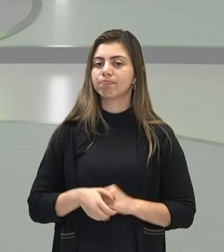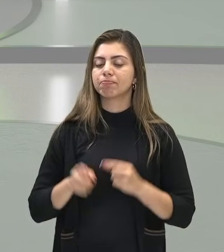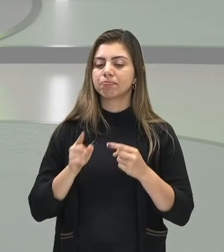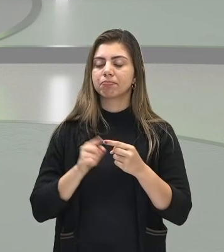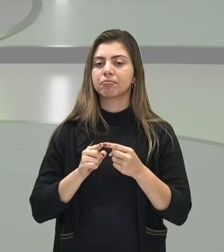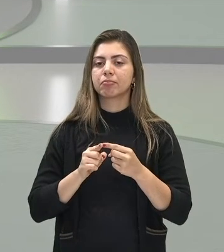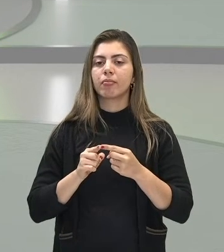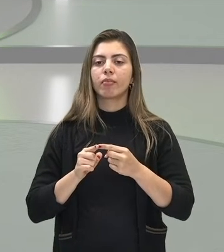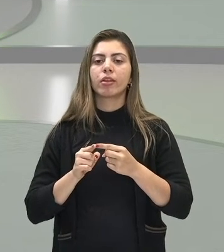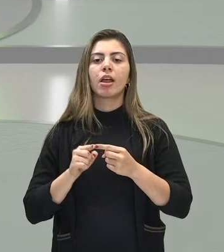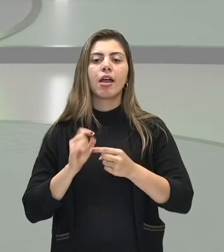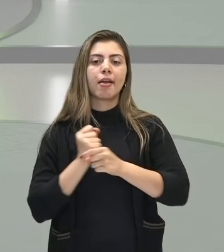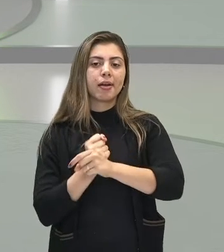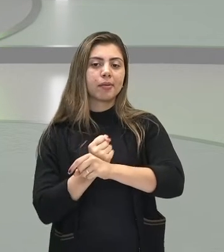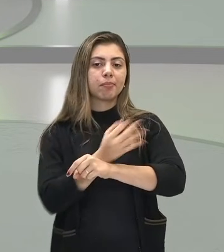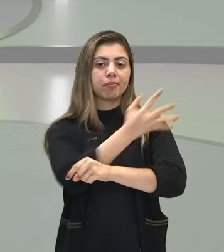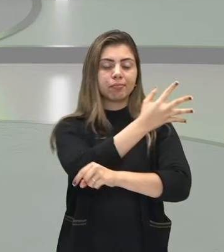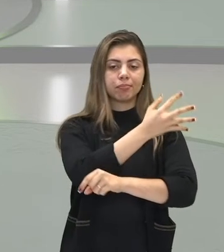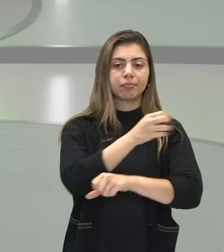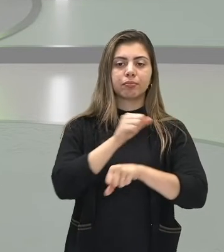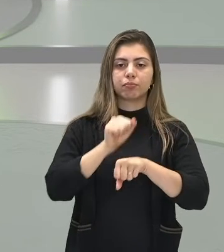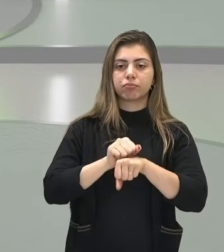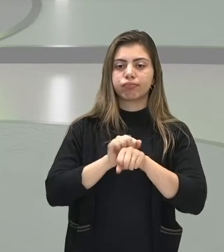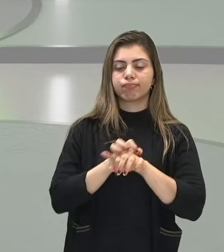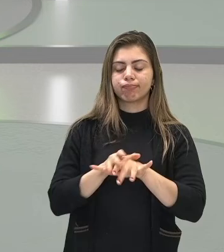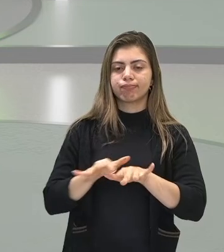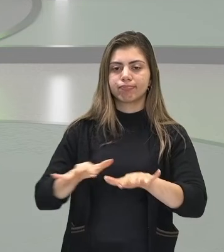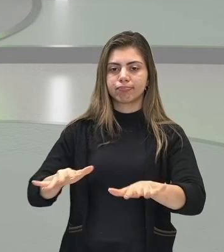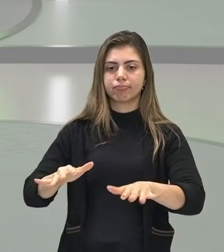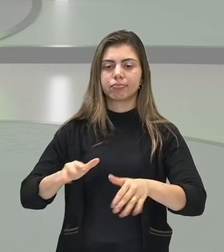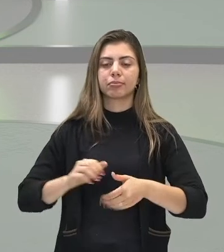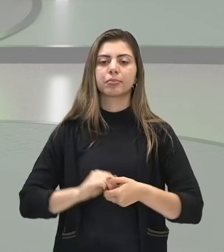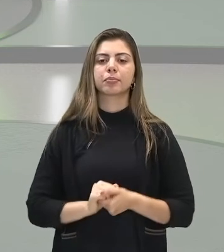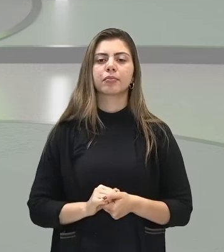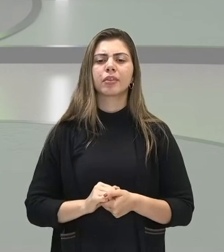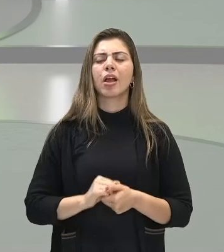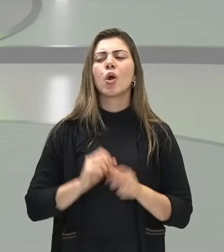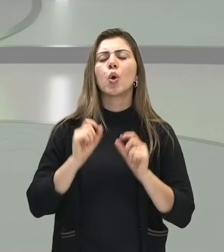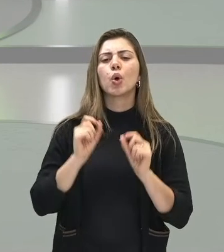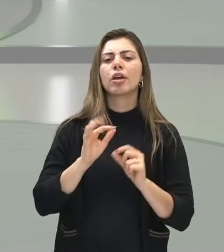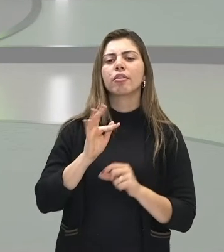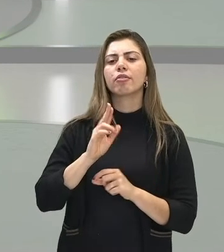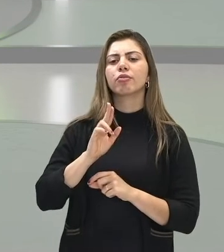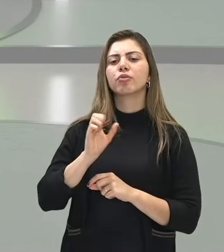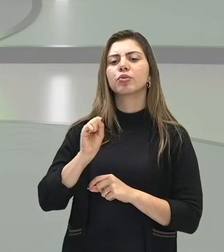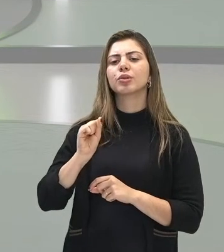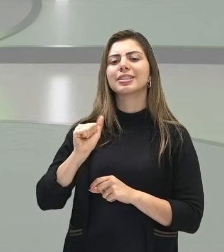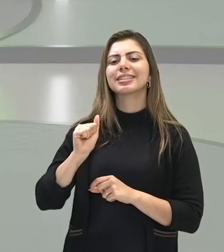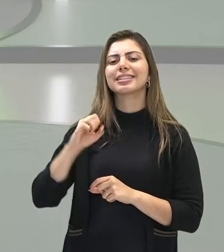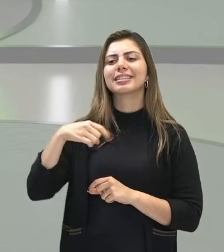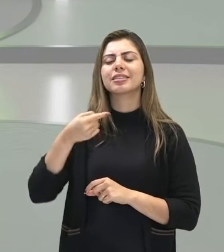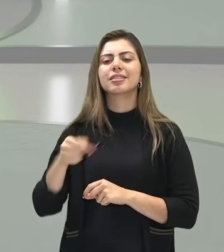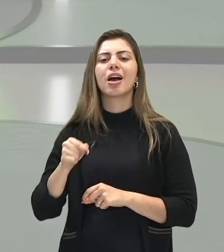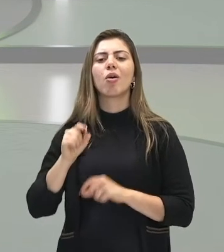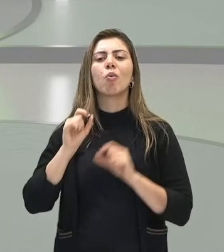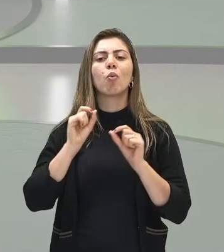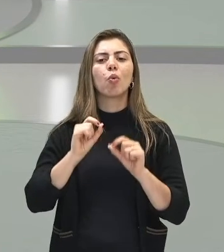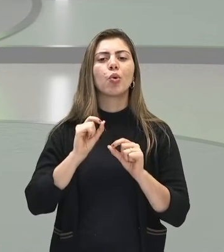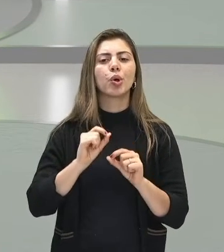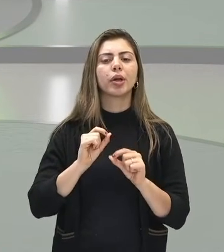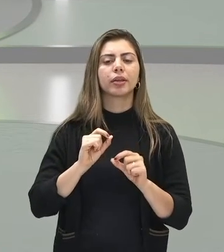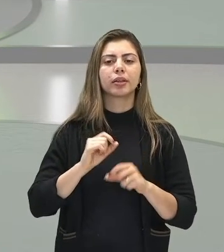endotérmicos são a fusão, tá? Que é a passagem do